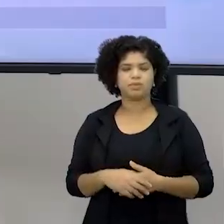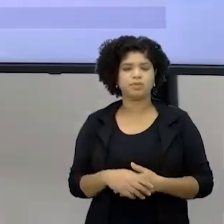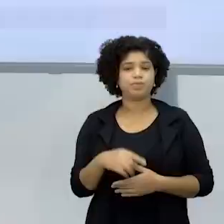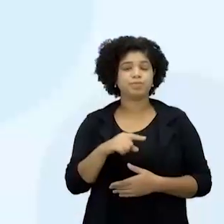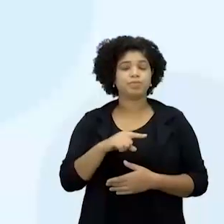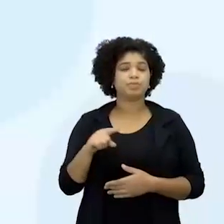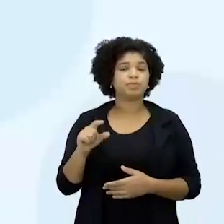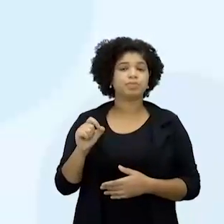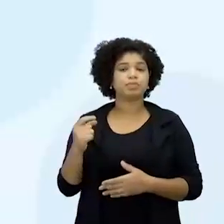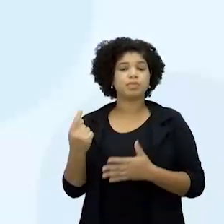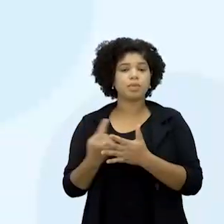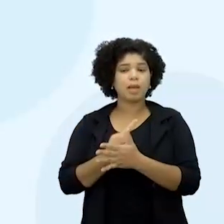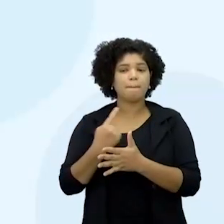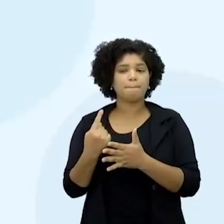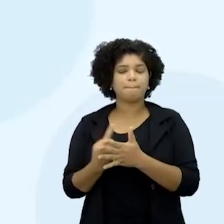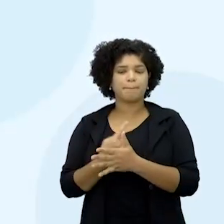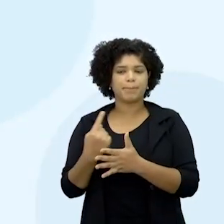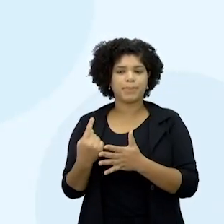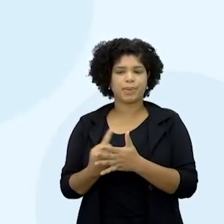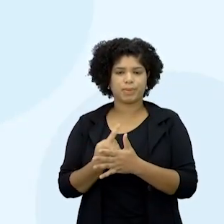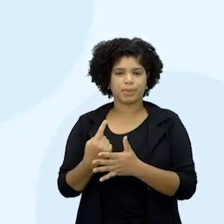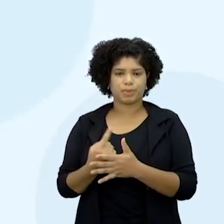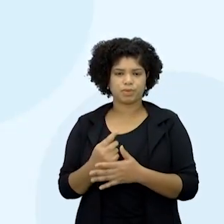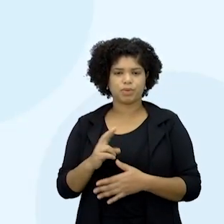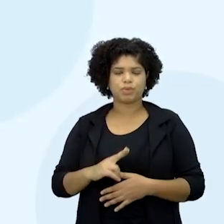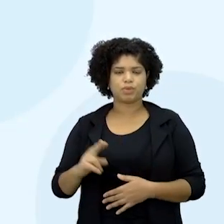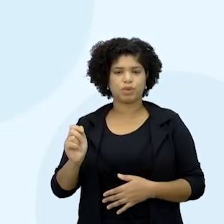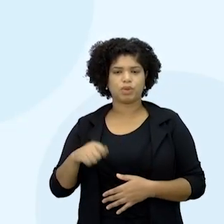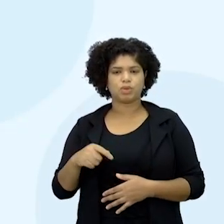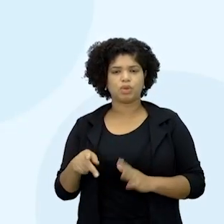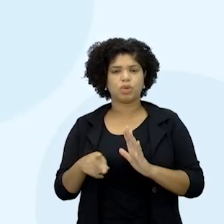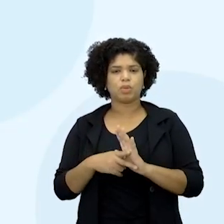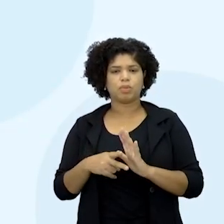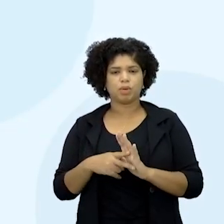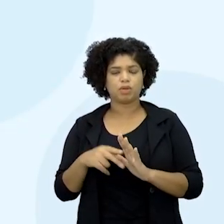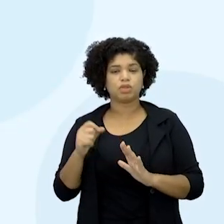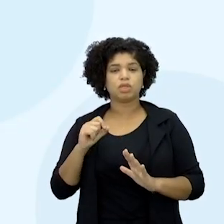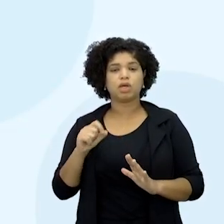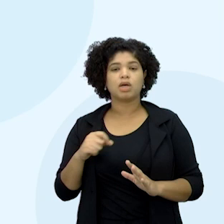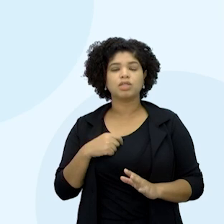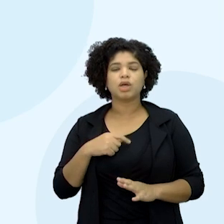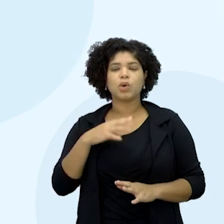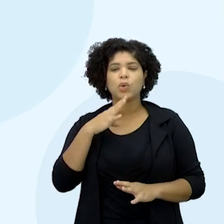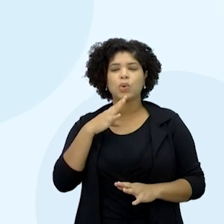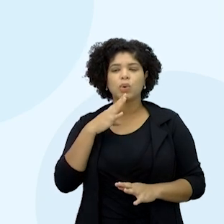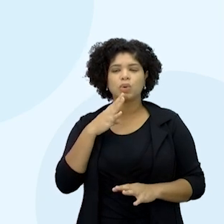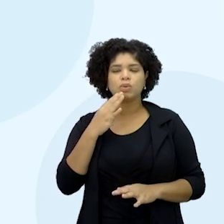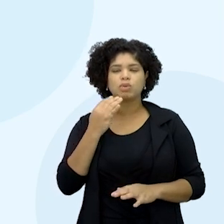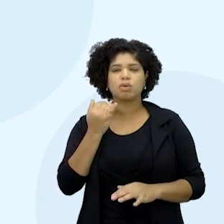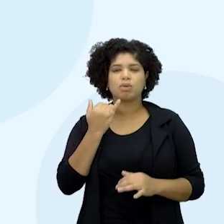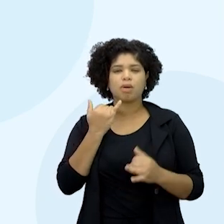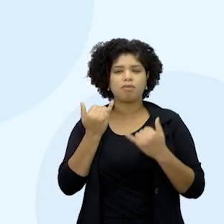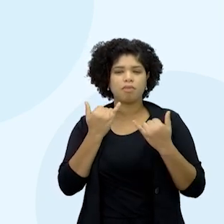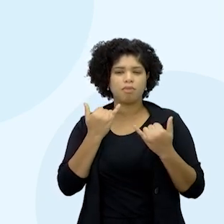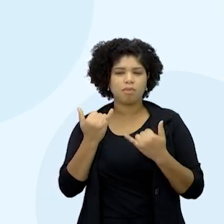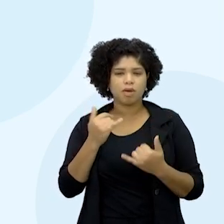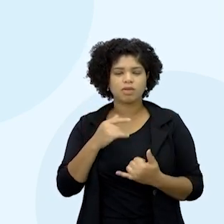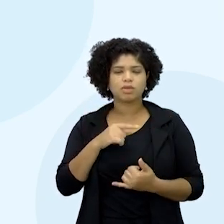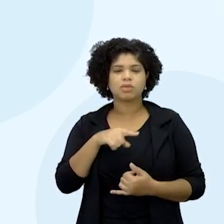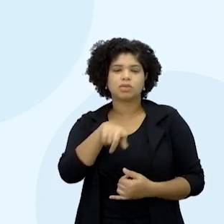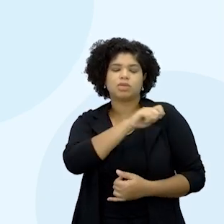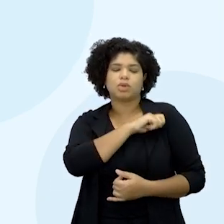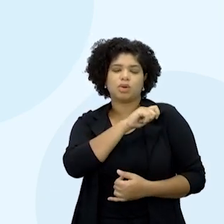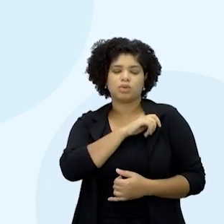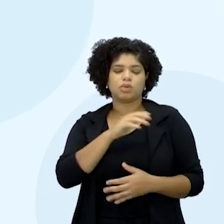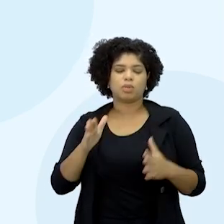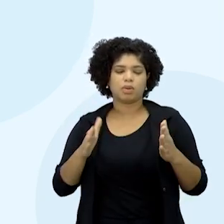essas perguntas norteadoras para o desenrolar dos levantamentos dos conhecimentos de vocês, estudantes,